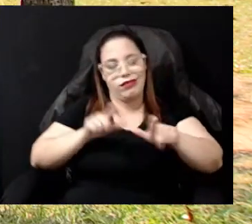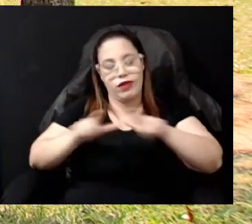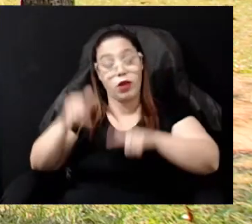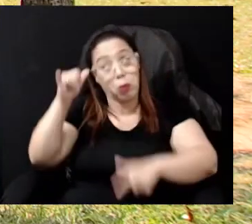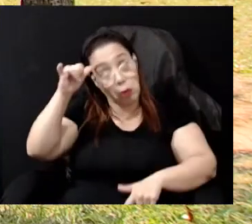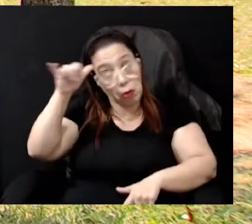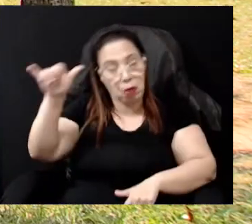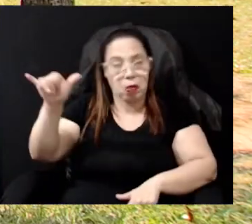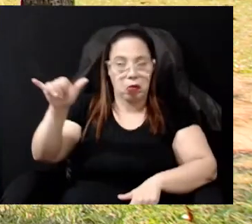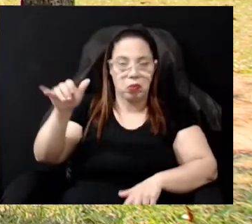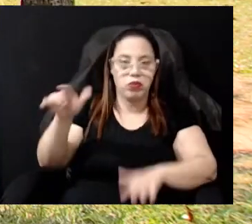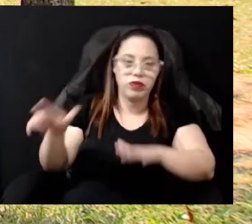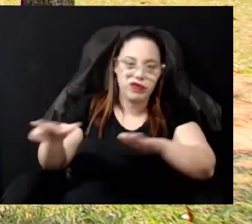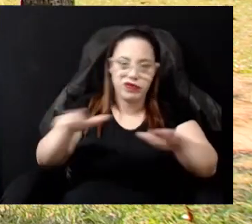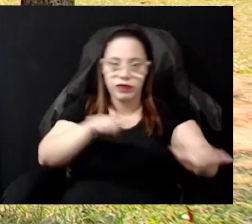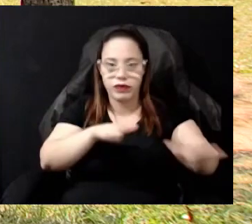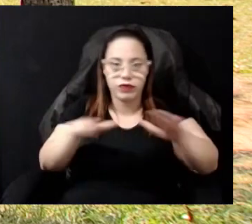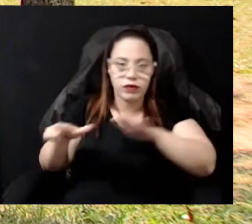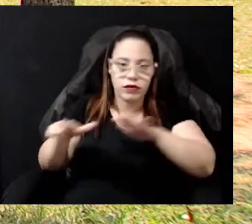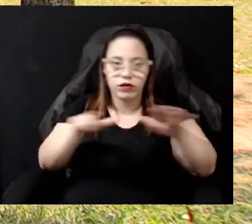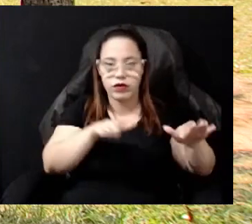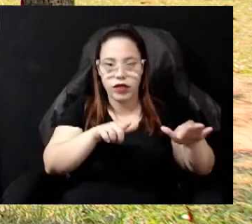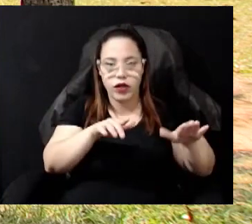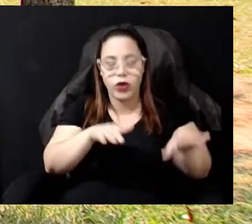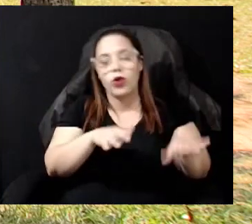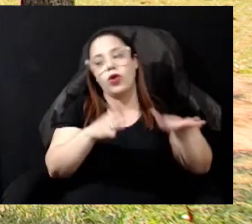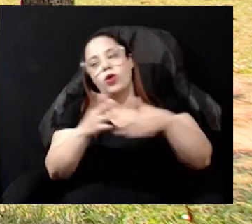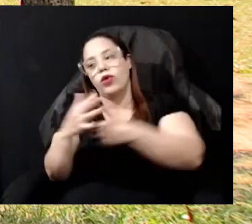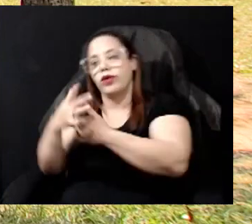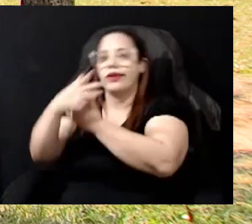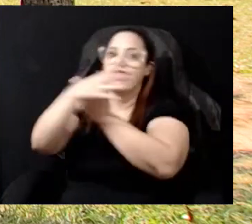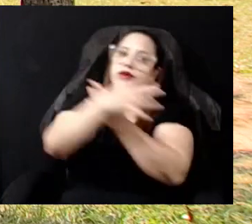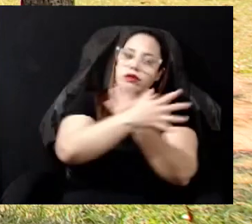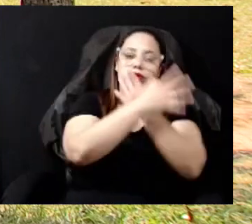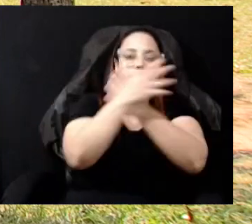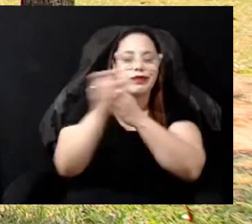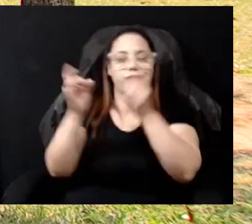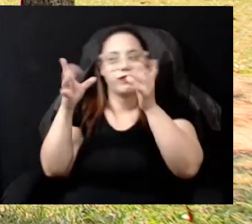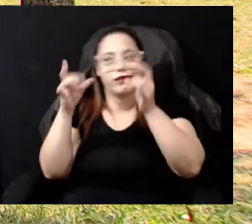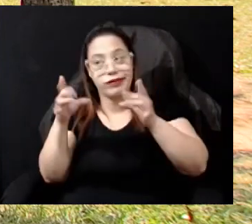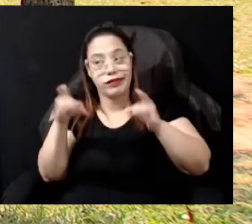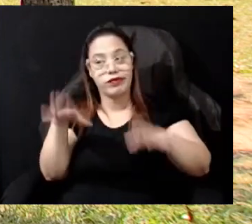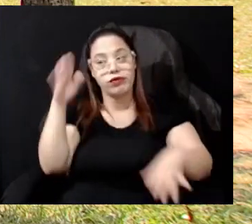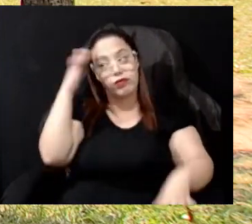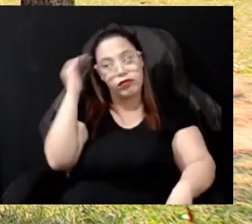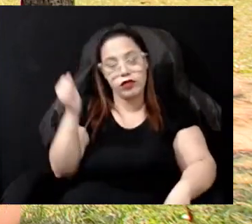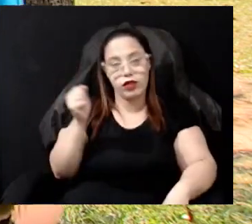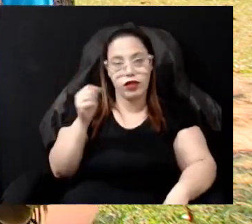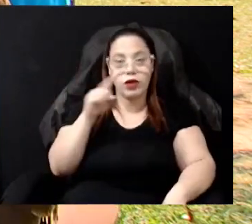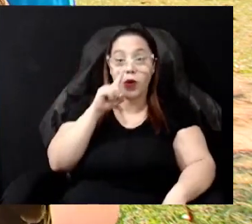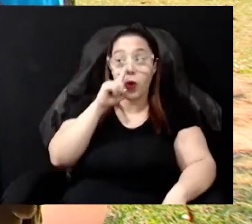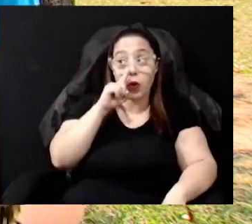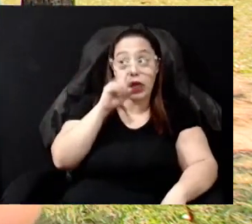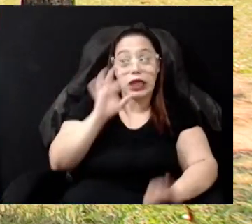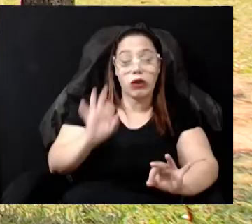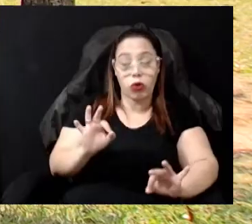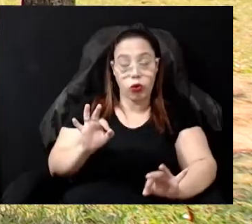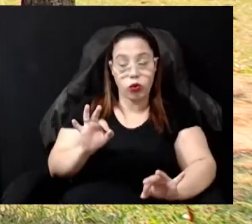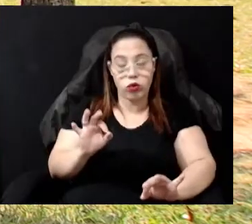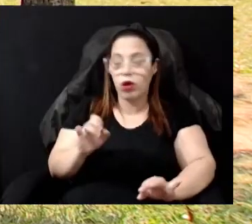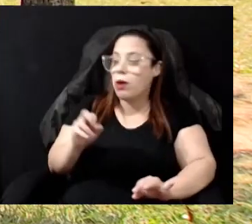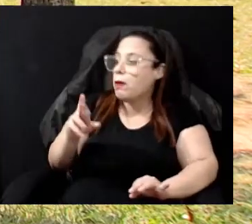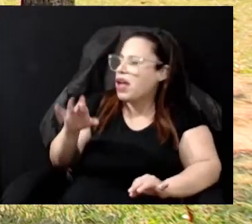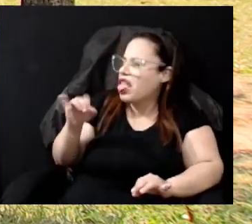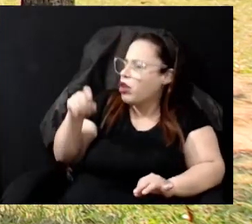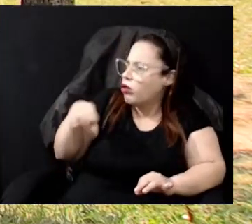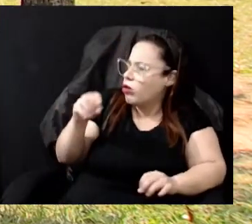voos diários com essas aves em setores específicos onde a gente sabe que existe o risco operacional. Pedro, aqui são quantas aves no